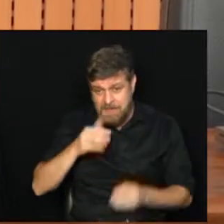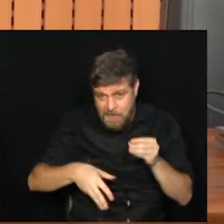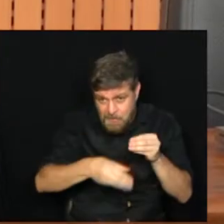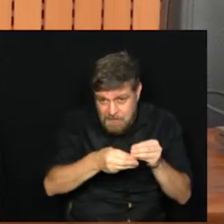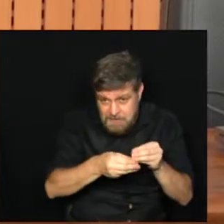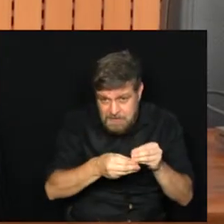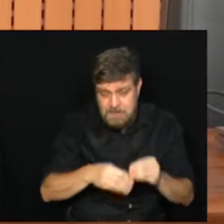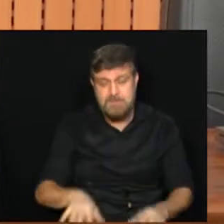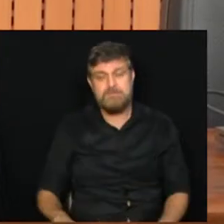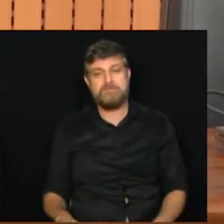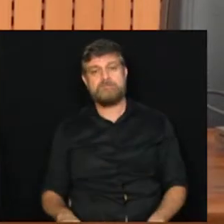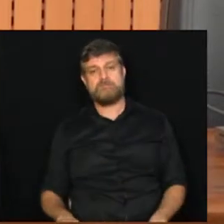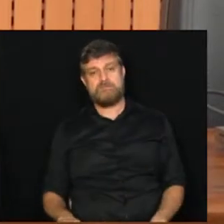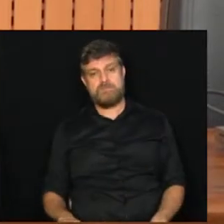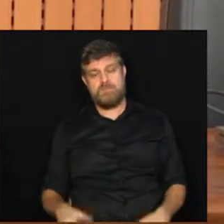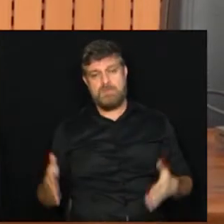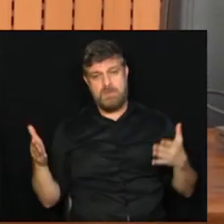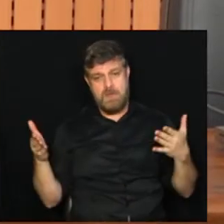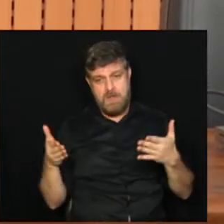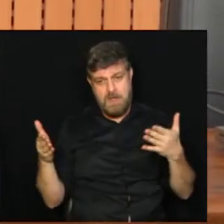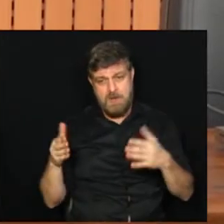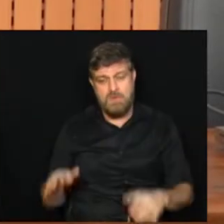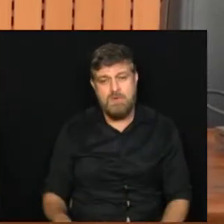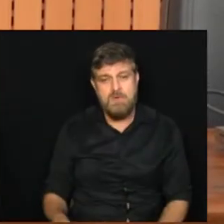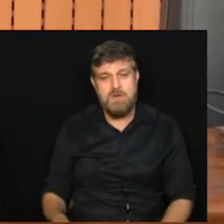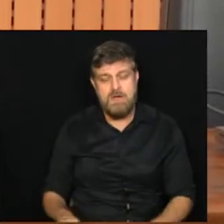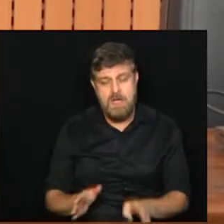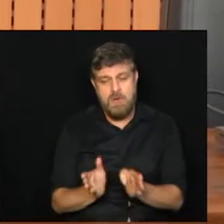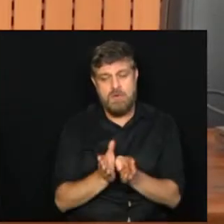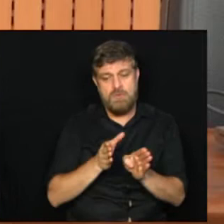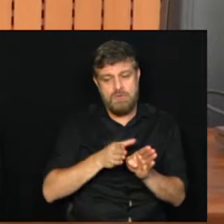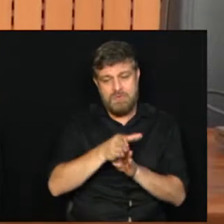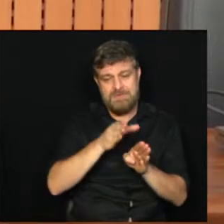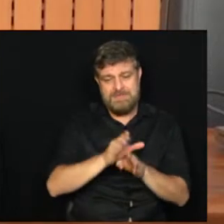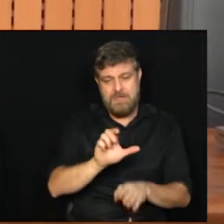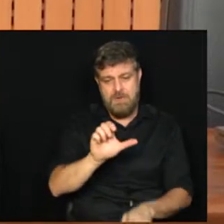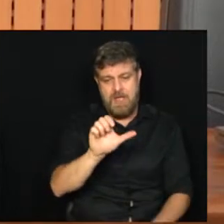caro. Então, com a palavra, a conselheira Anália.